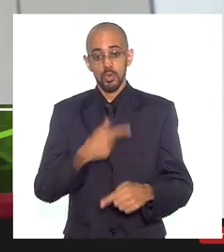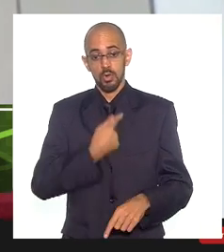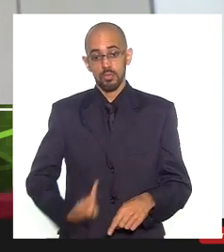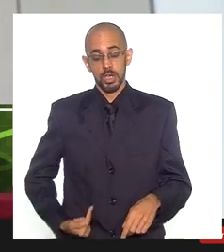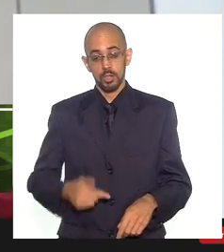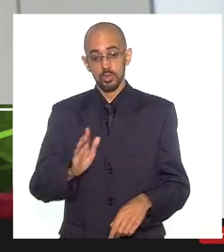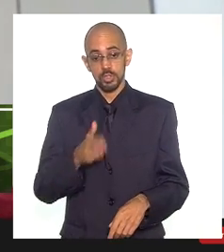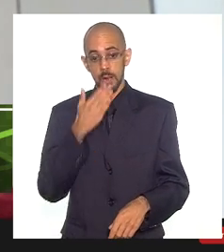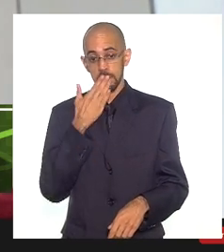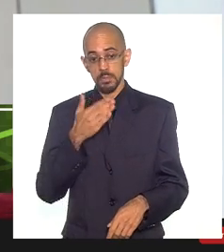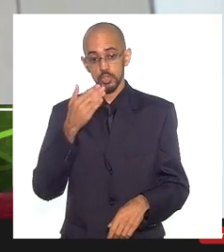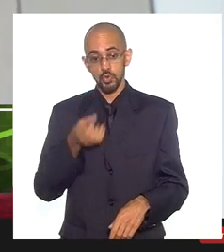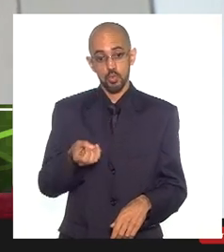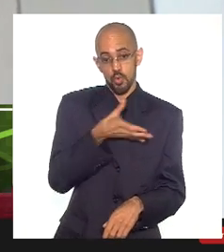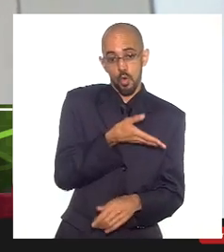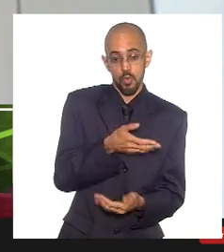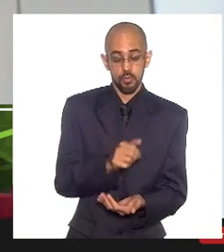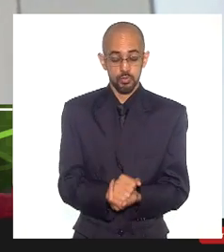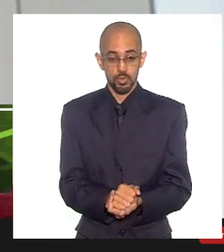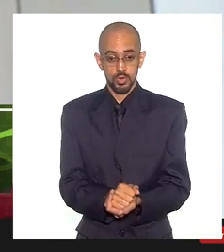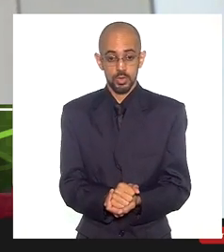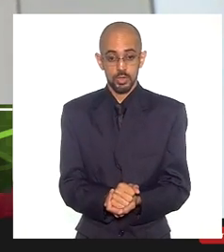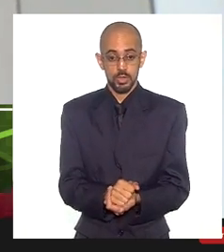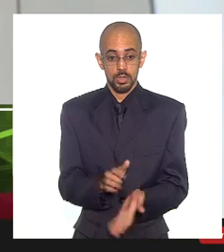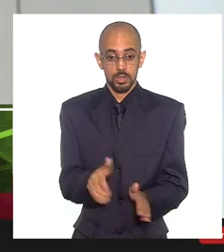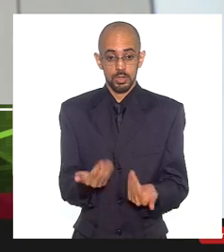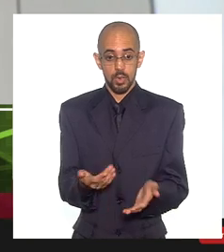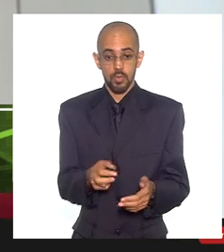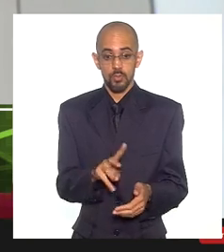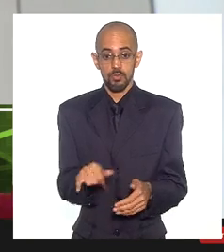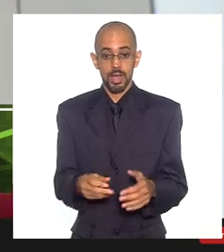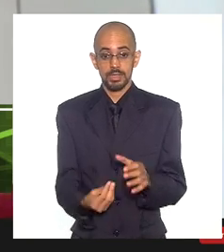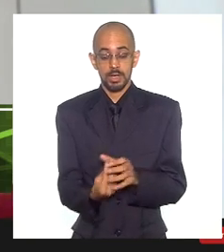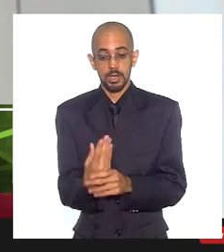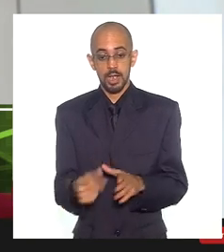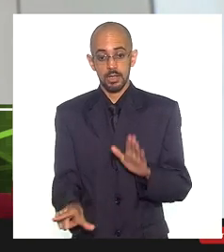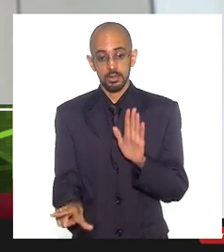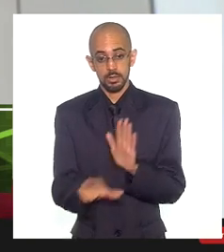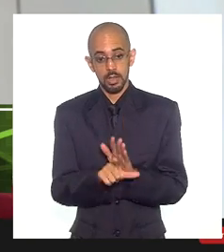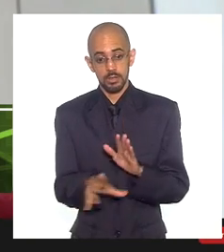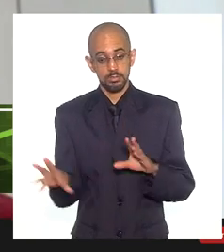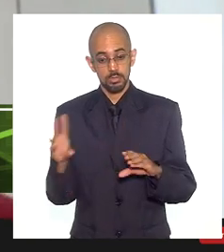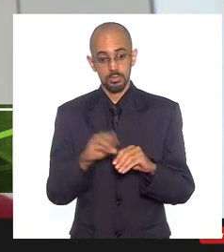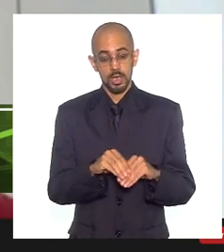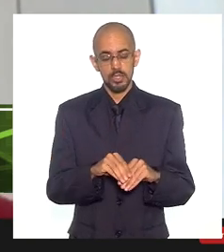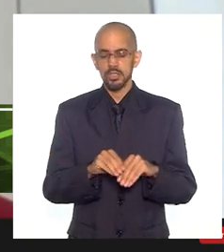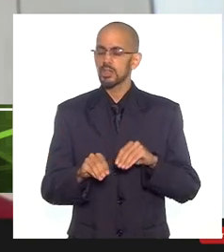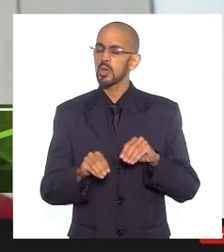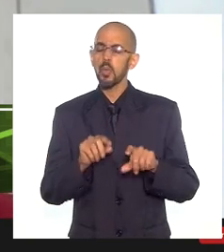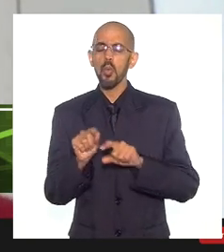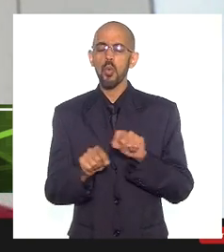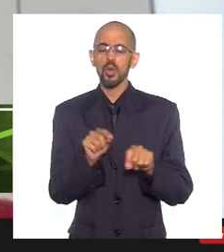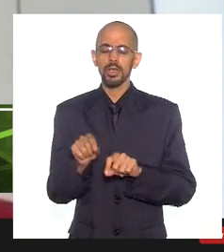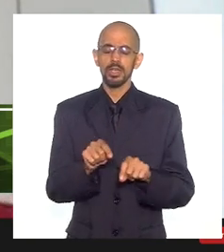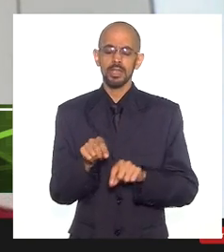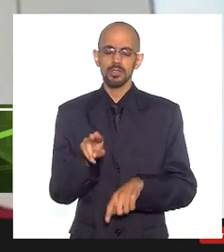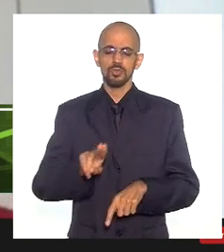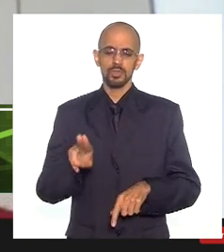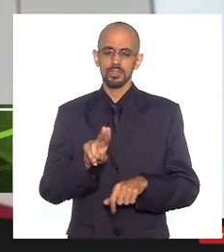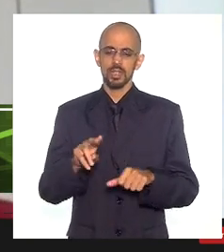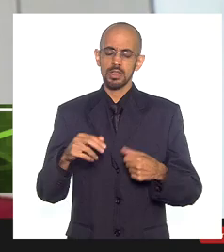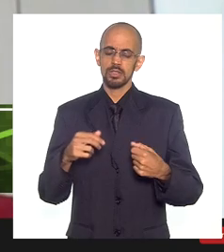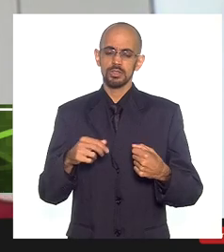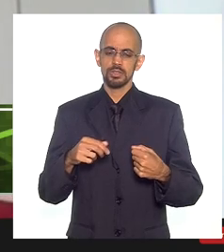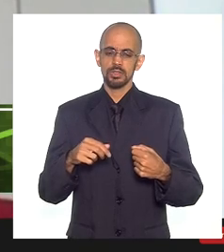178, da Lei Complementar. Então, o que as universidades, o a Secretaria de Ciência e Tecnologia vai querer colocar na mesa